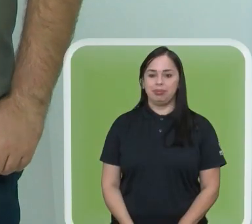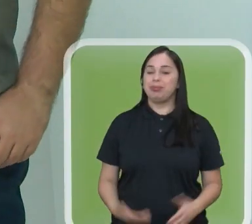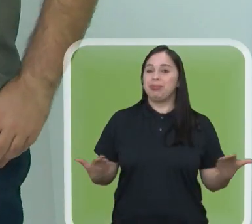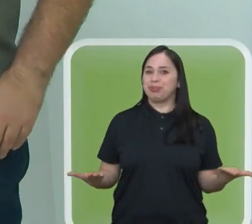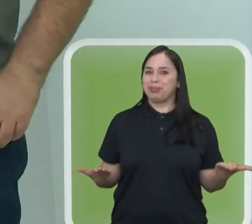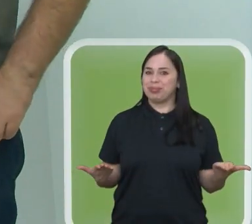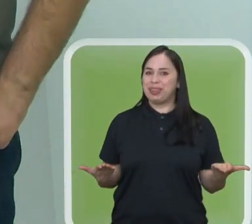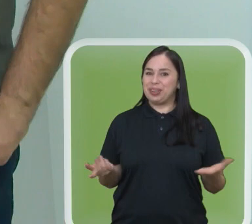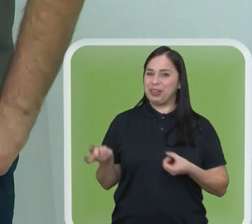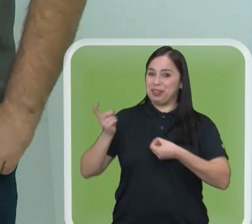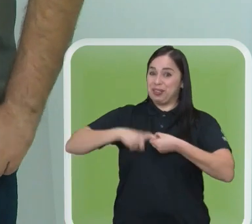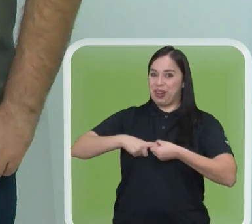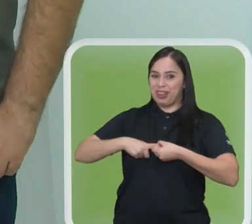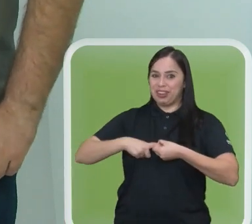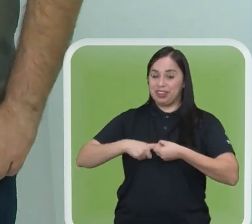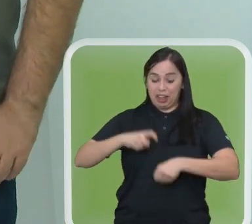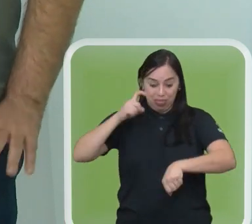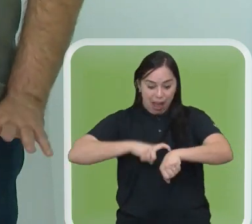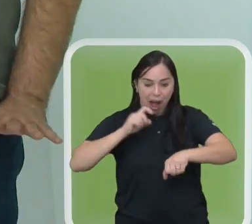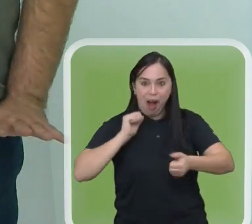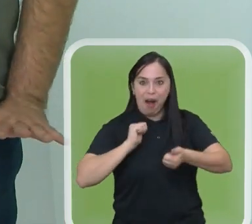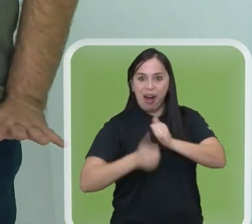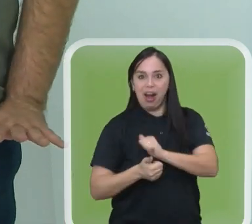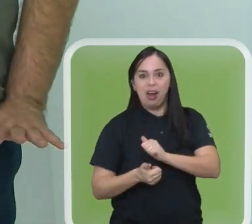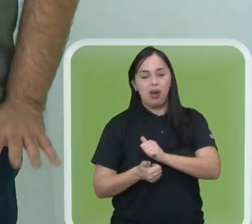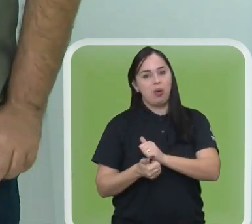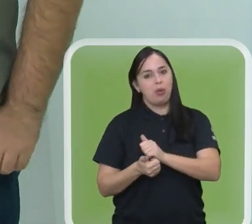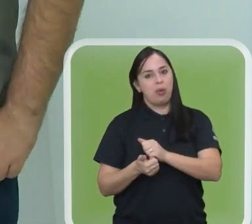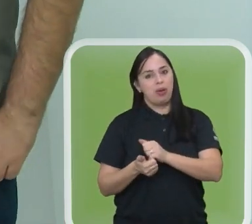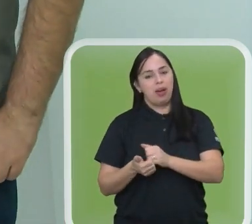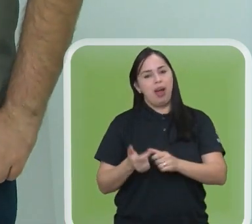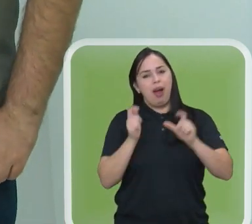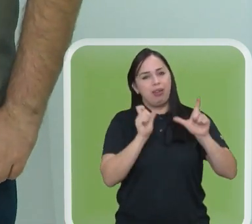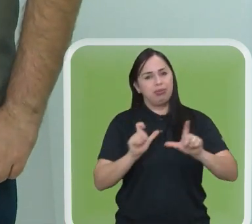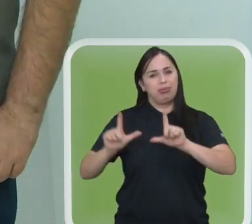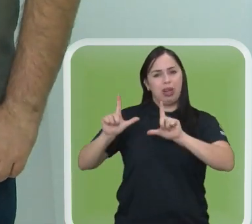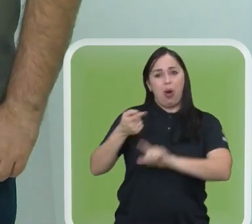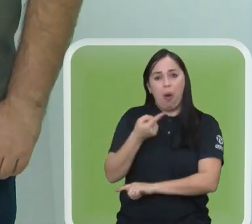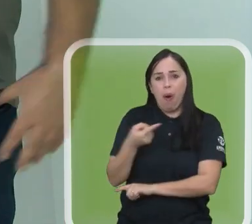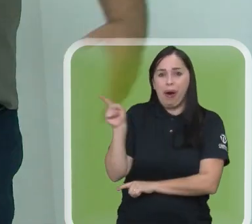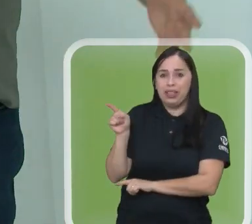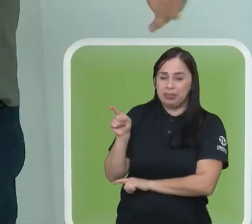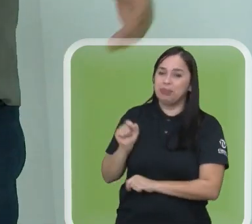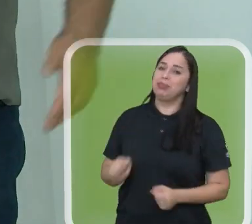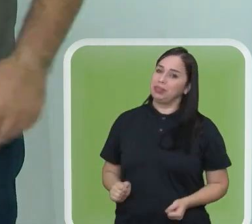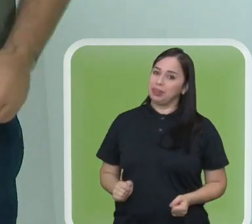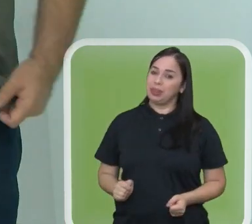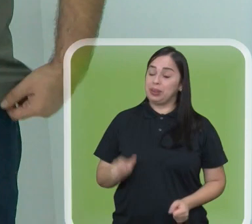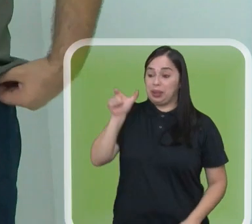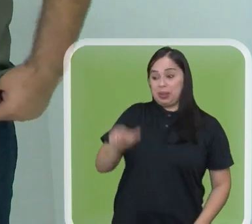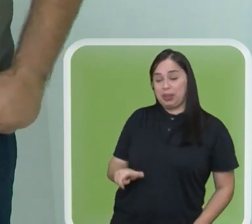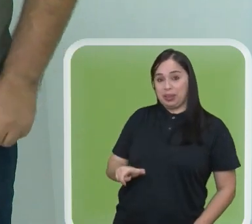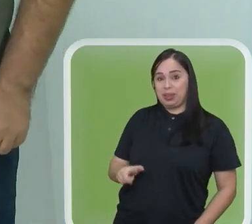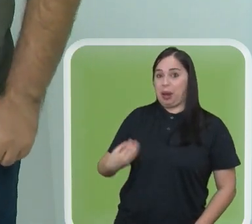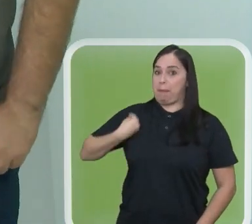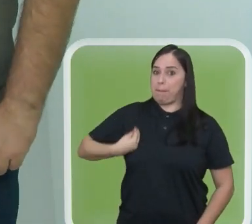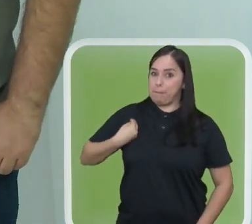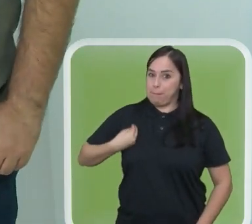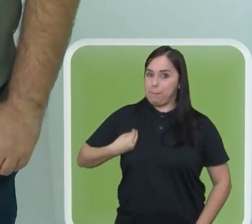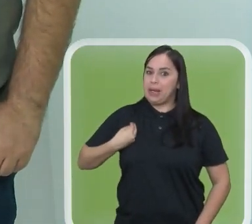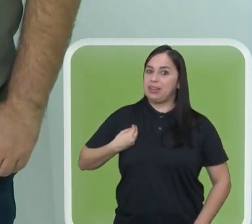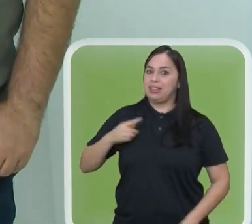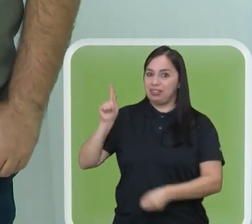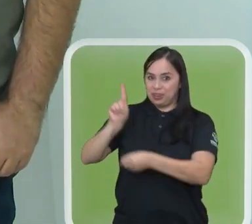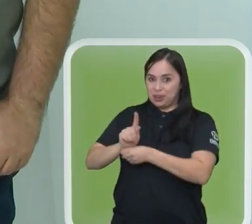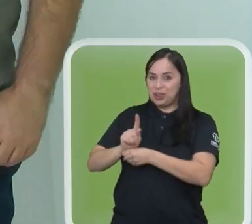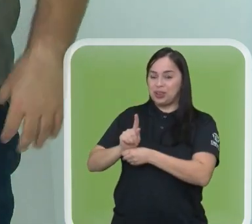Muito bem, estamos de volta com o Hora do Esporte, a última parte do nosso Hora do Esporte, com a presença do gestor de futebol da Águia do Vale, o